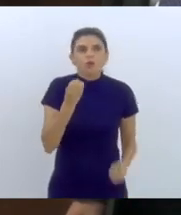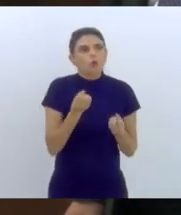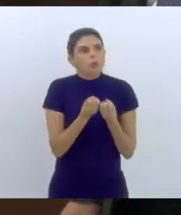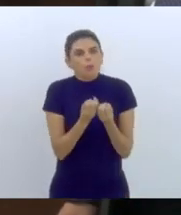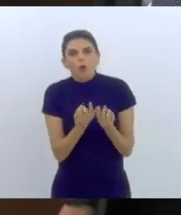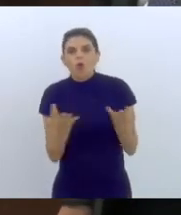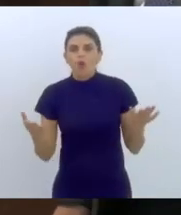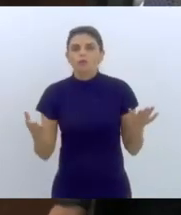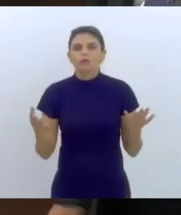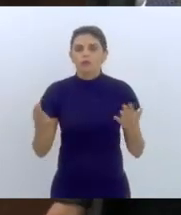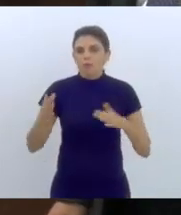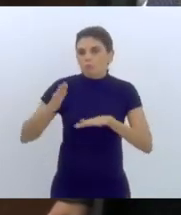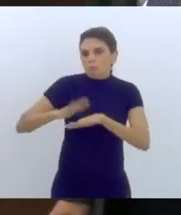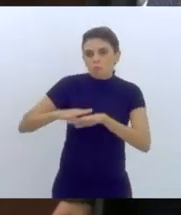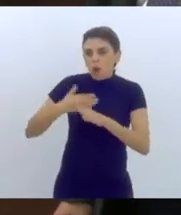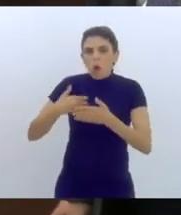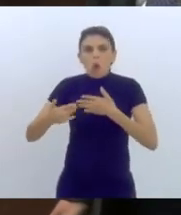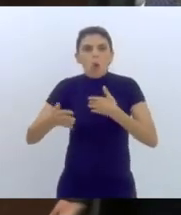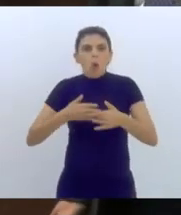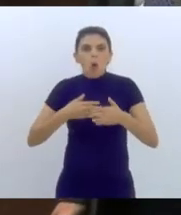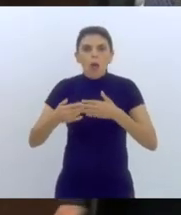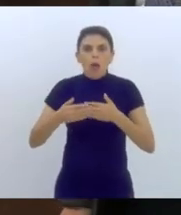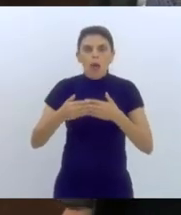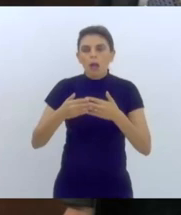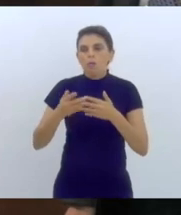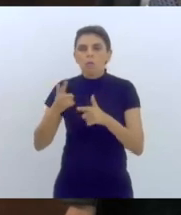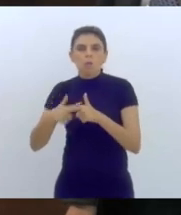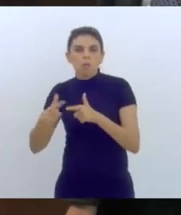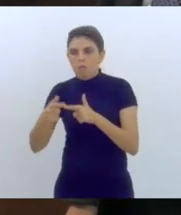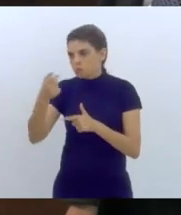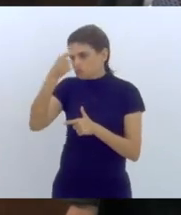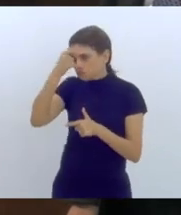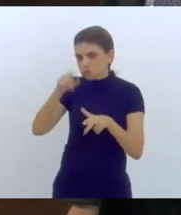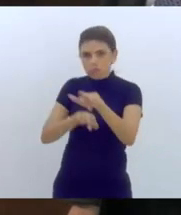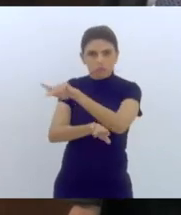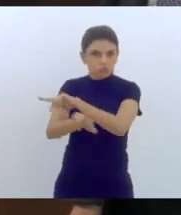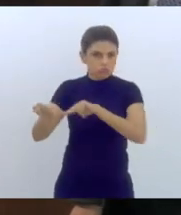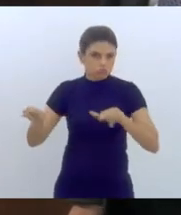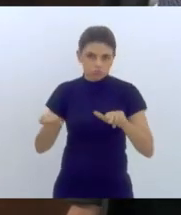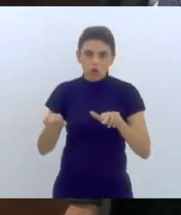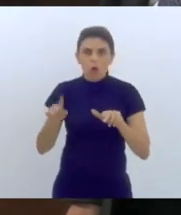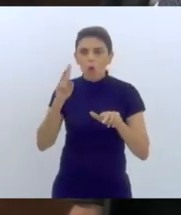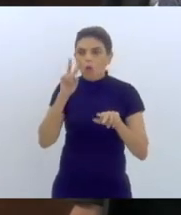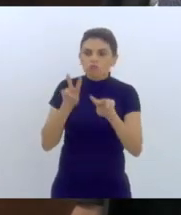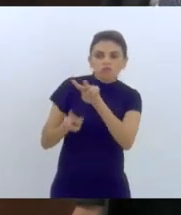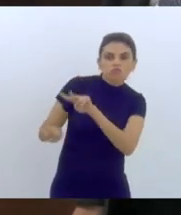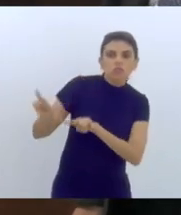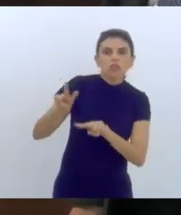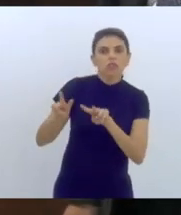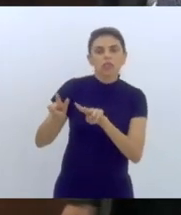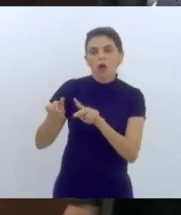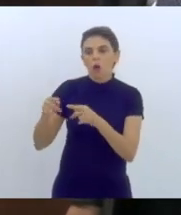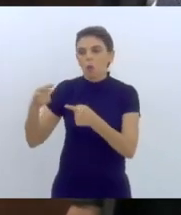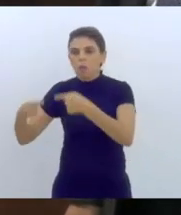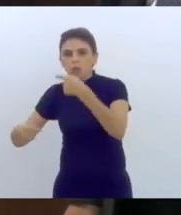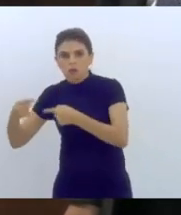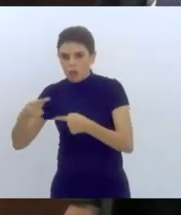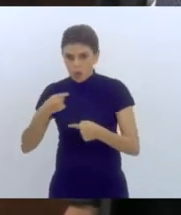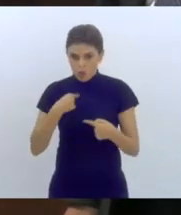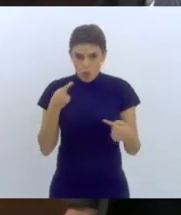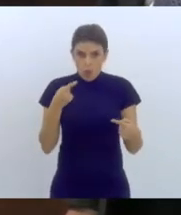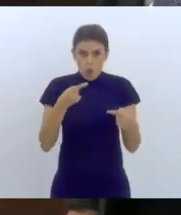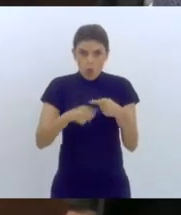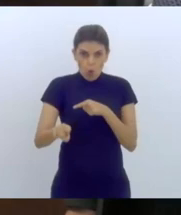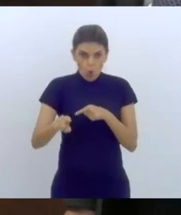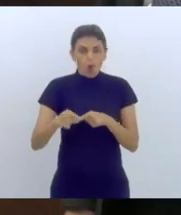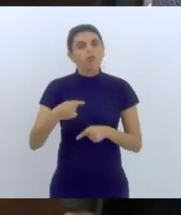absolutamente desprovido de qualquer ingrediente ideológico. E tenho feito desta forma. Por não concordar com algum projeto, o meu